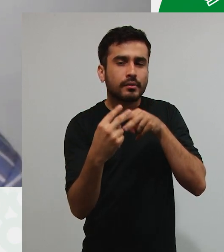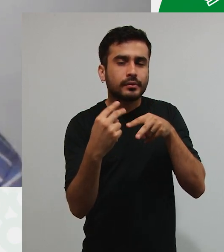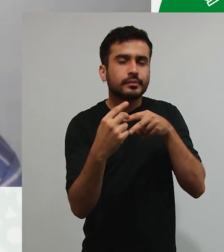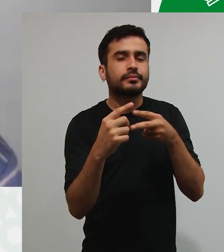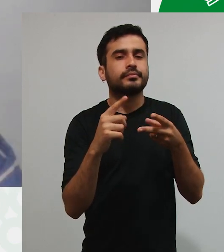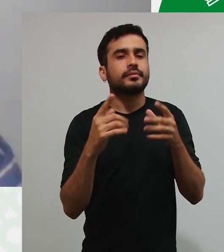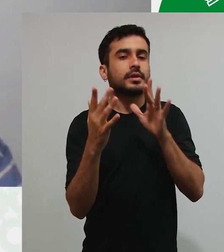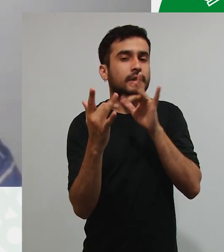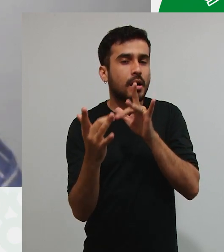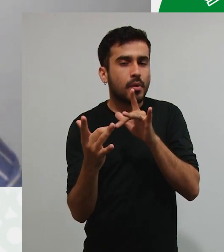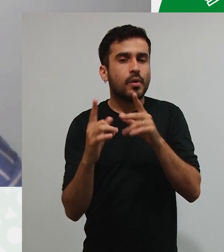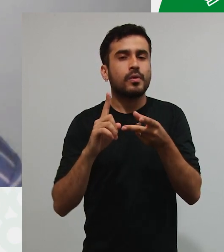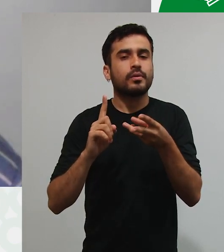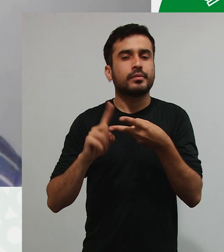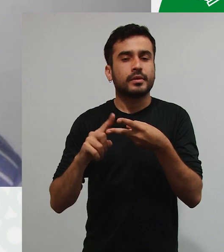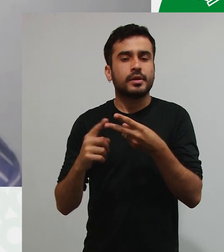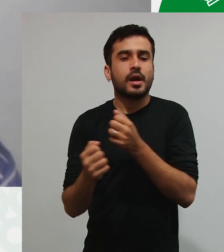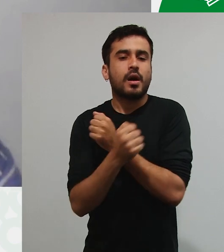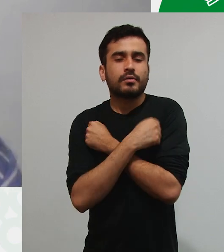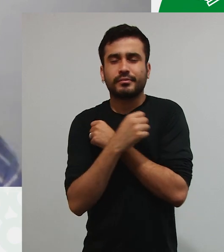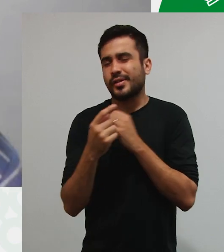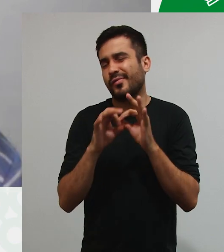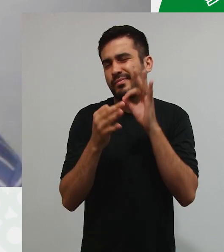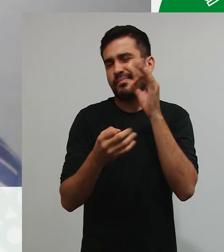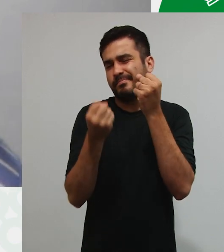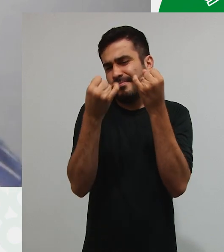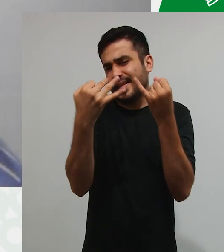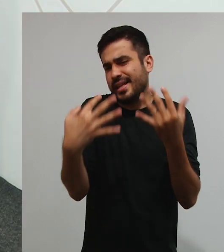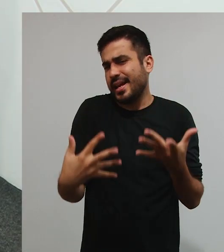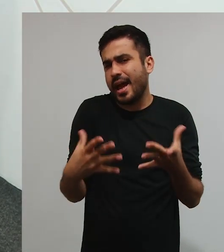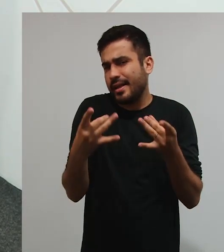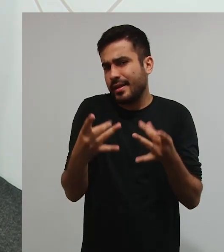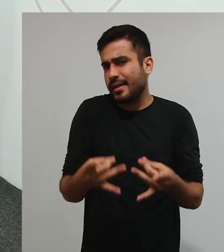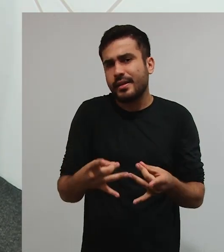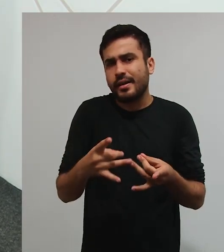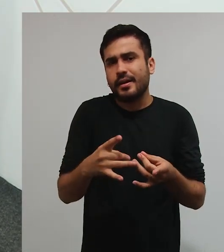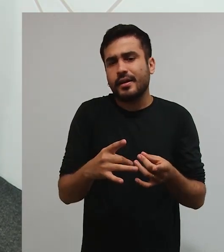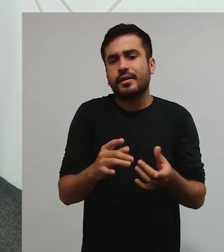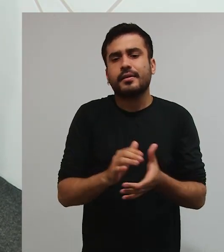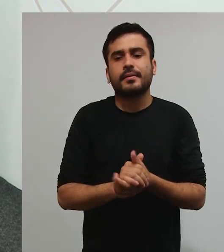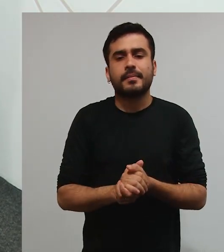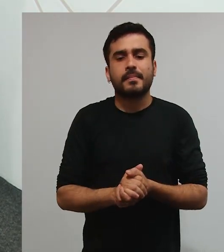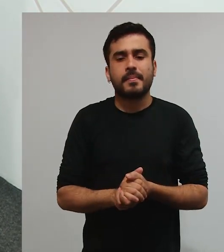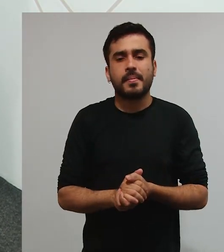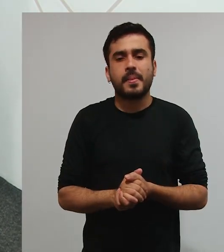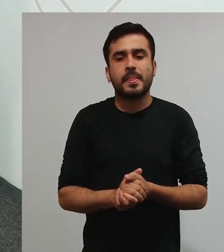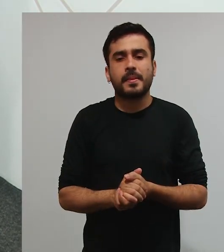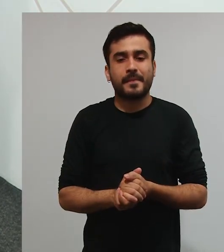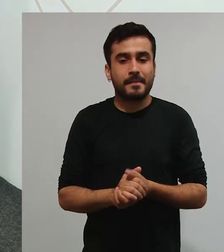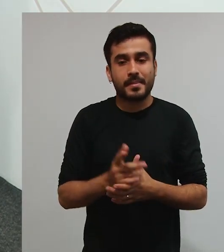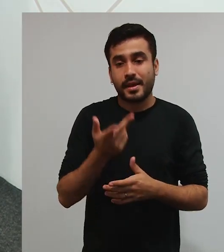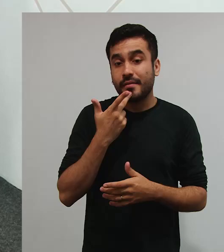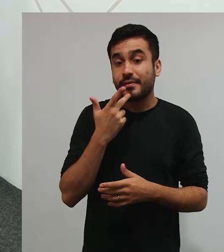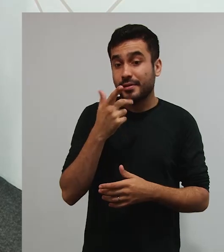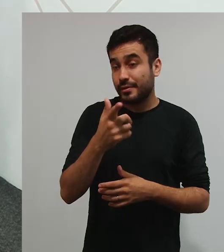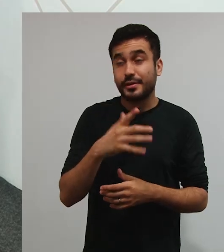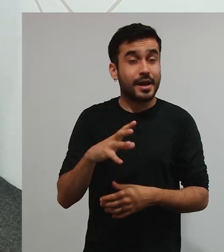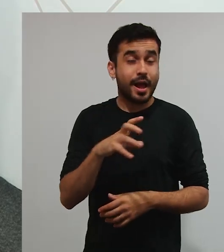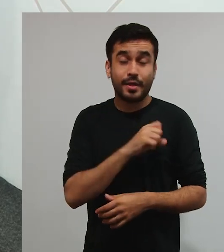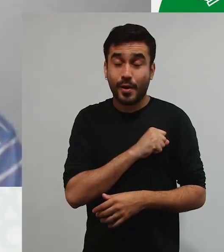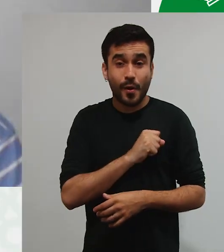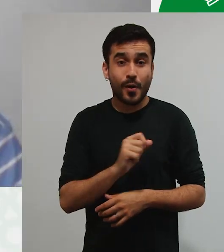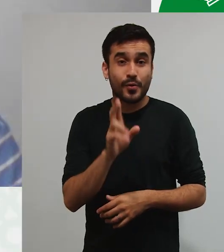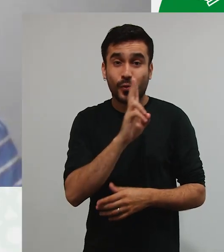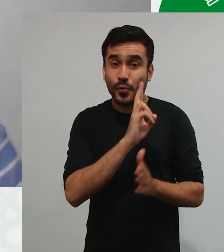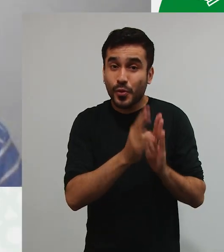paquera, namoro e aconchego. Eu não vou falar sobre elas agora, porque senão a gente vai ficar horas falando sobre isso, né?